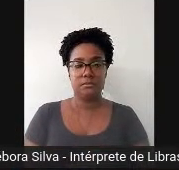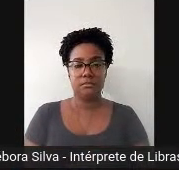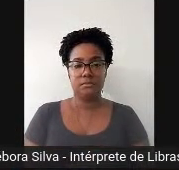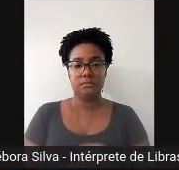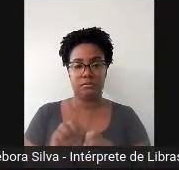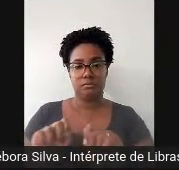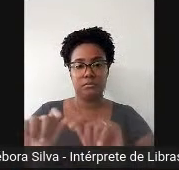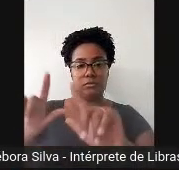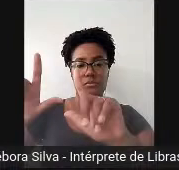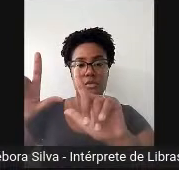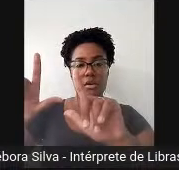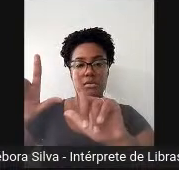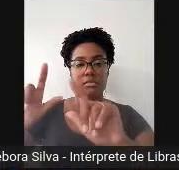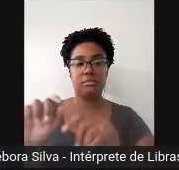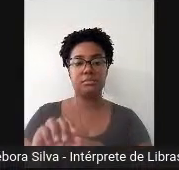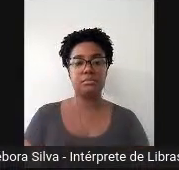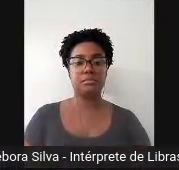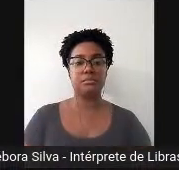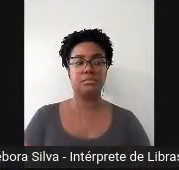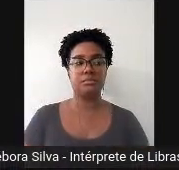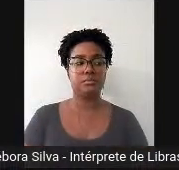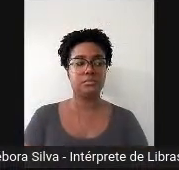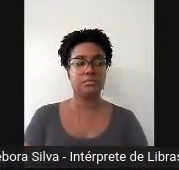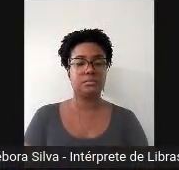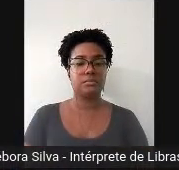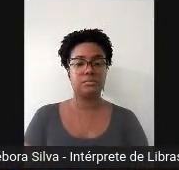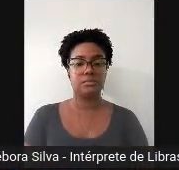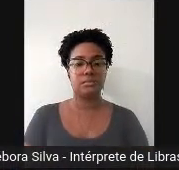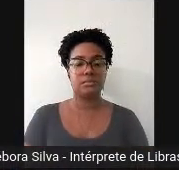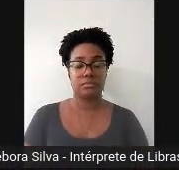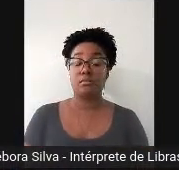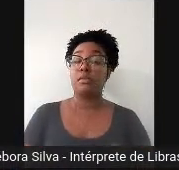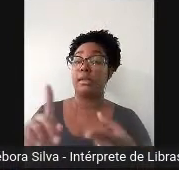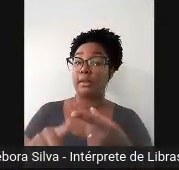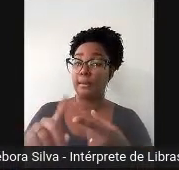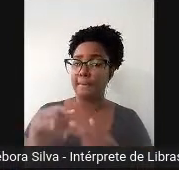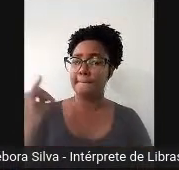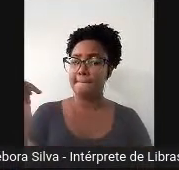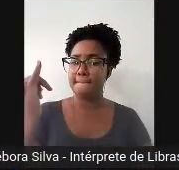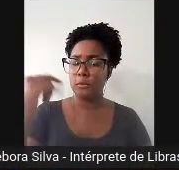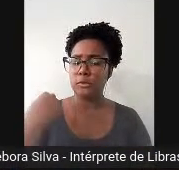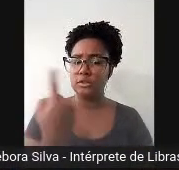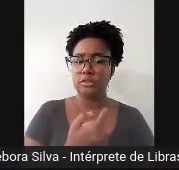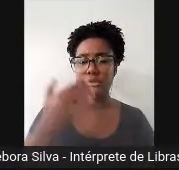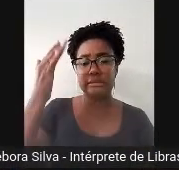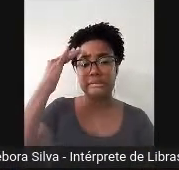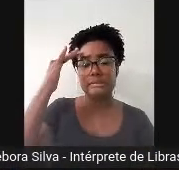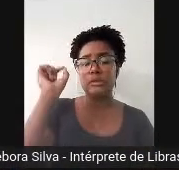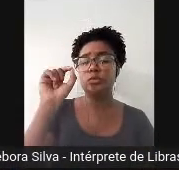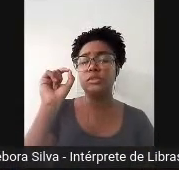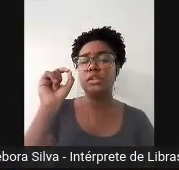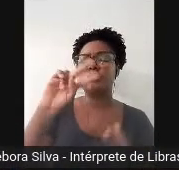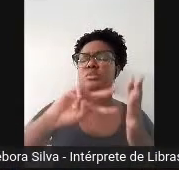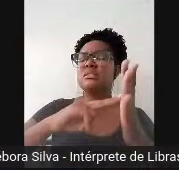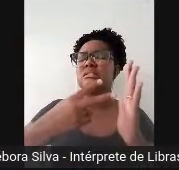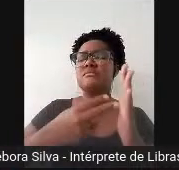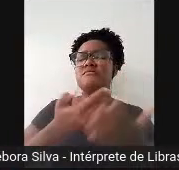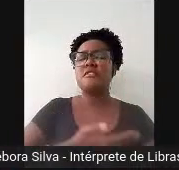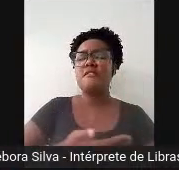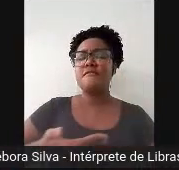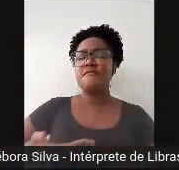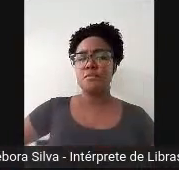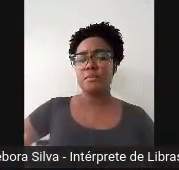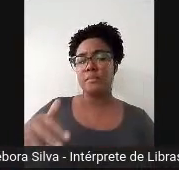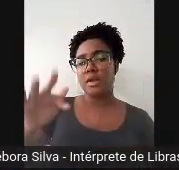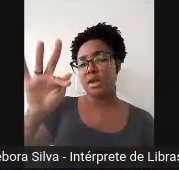Próximo slide, por favor. Isso. É importante a gente ter noção do que significa a fome para pessoas que